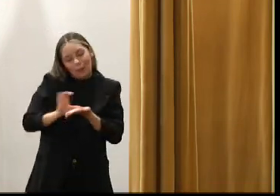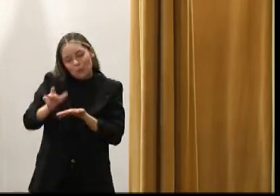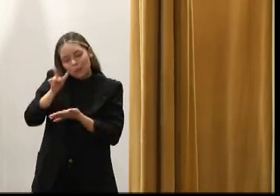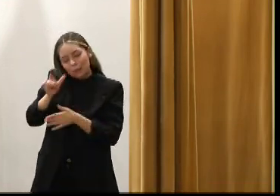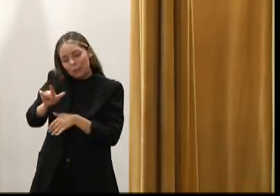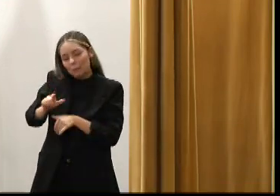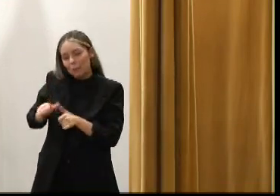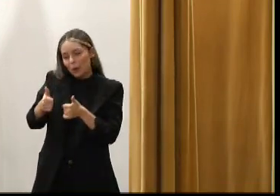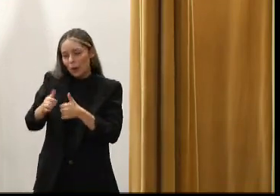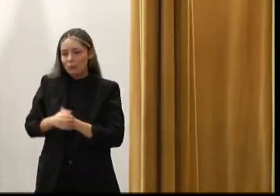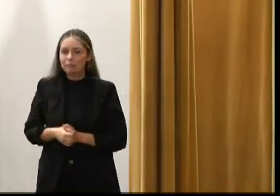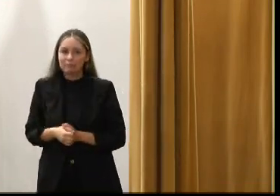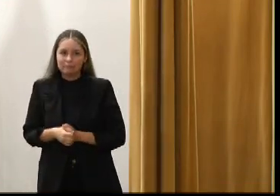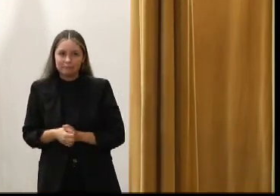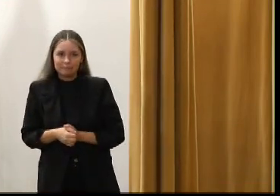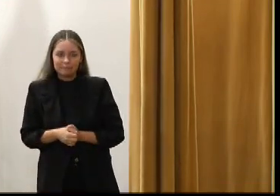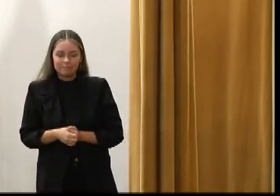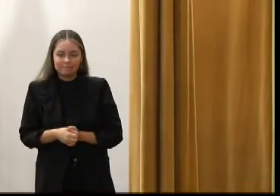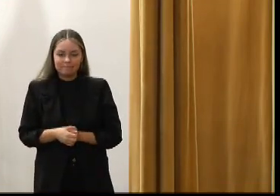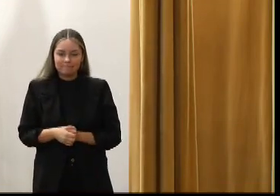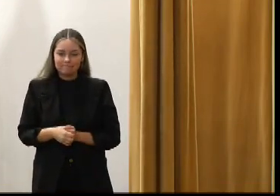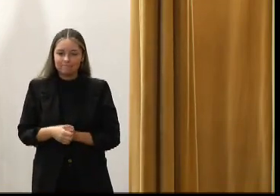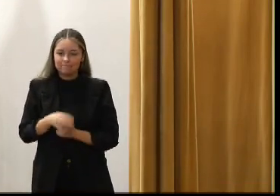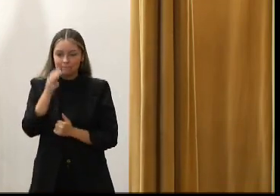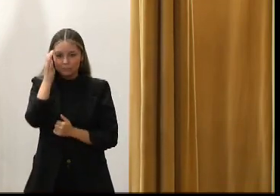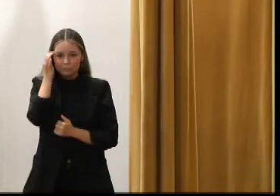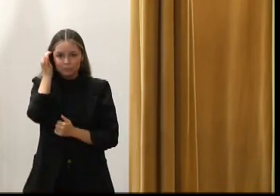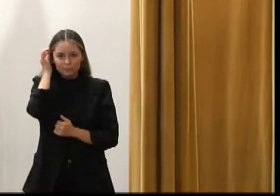tá? Parabéns.